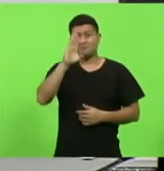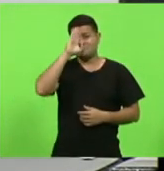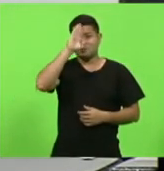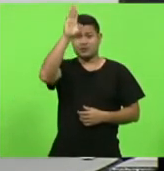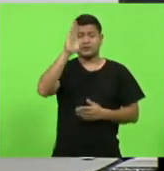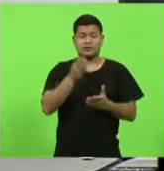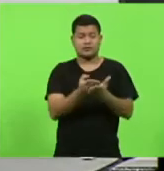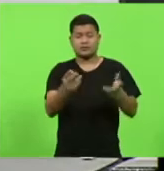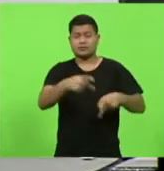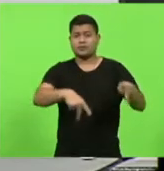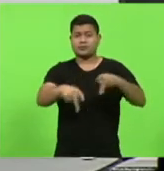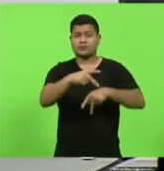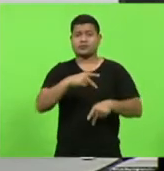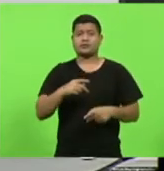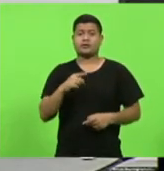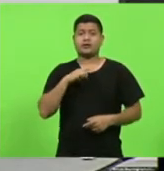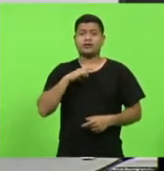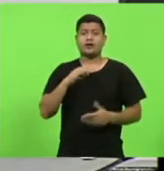tenho algumas